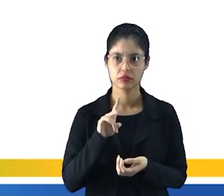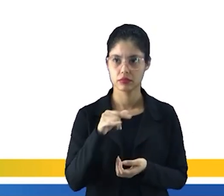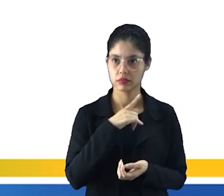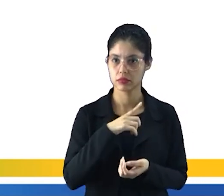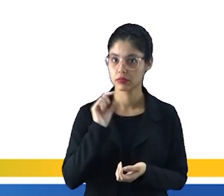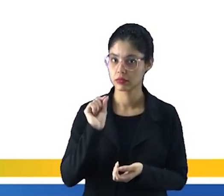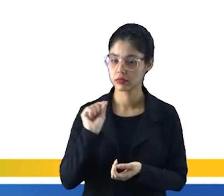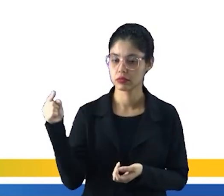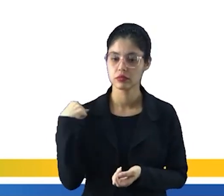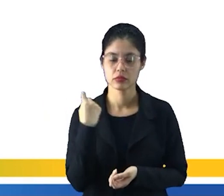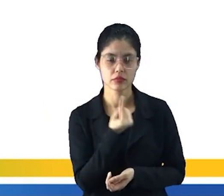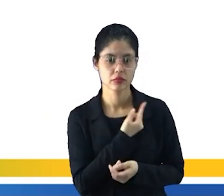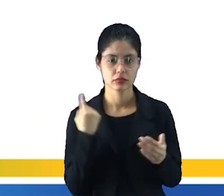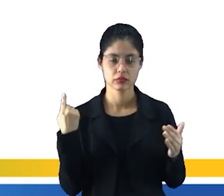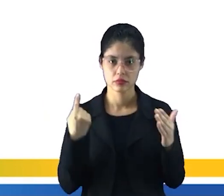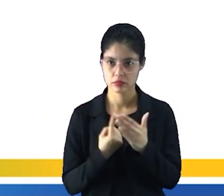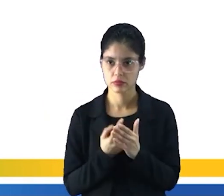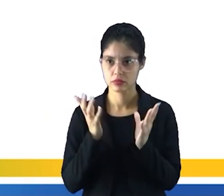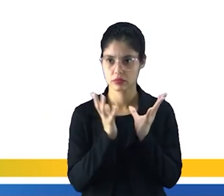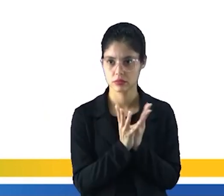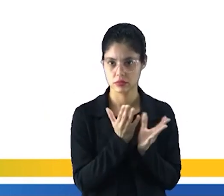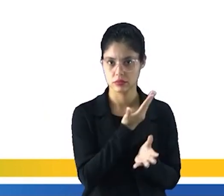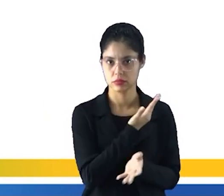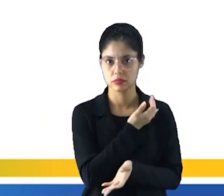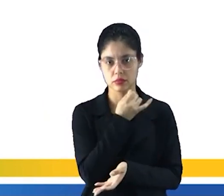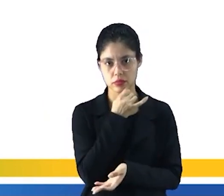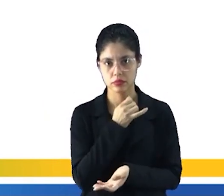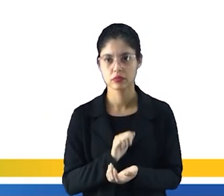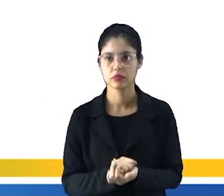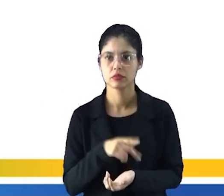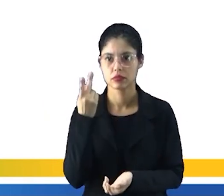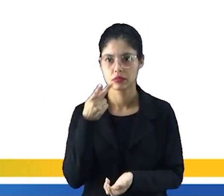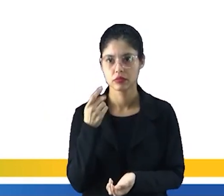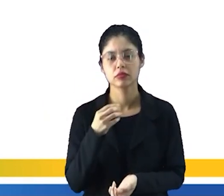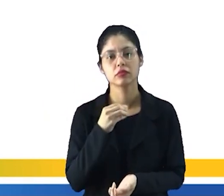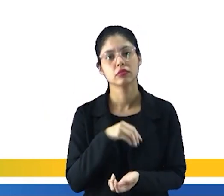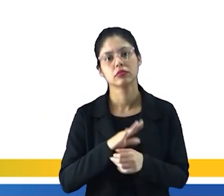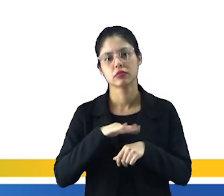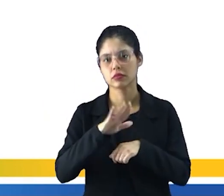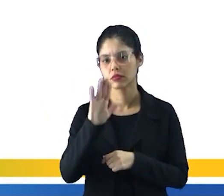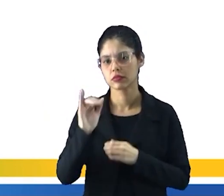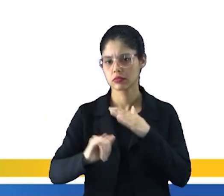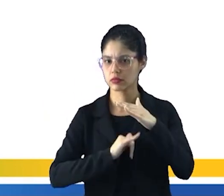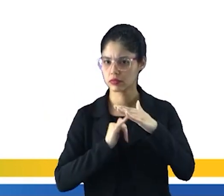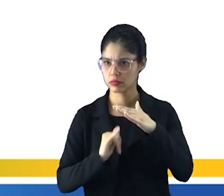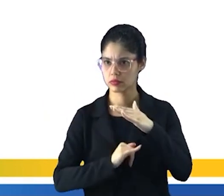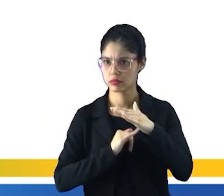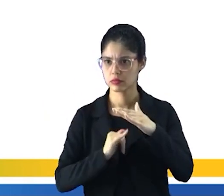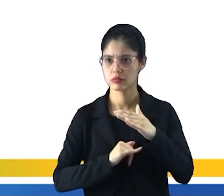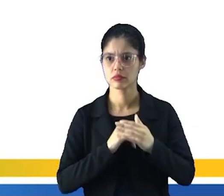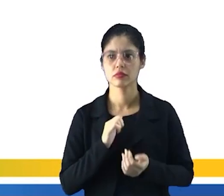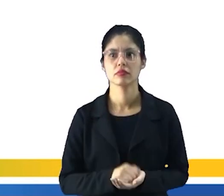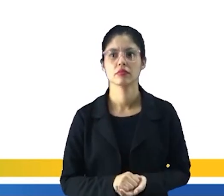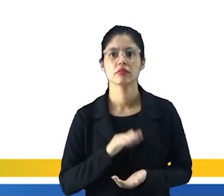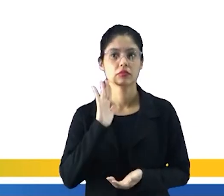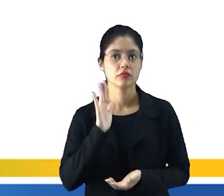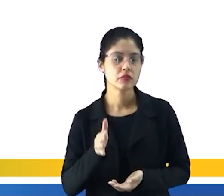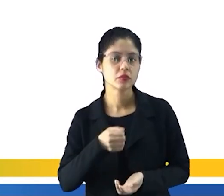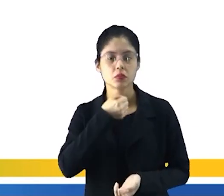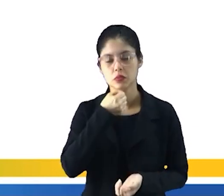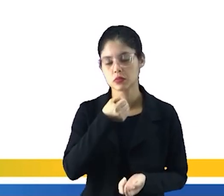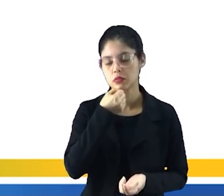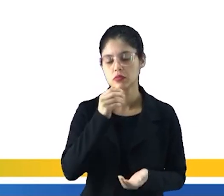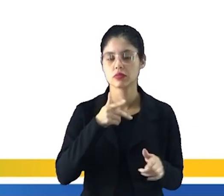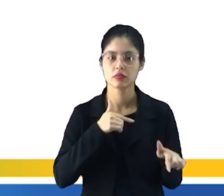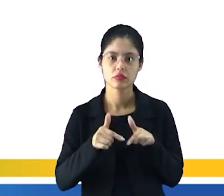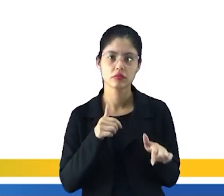da situação em que estamos. Em um grupo de amigos, por exemplo, a fala tende a ser mais informal, certo? Já em uma entrevista